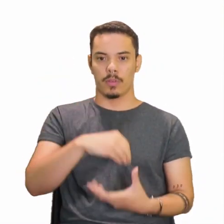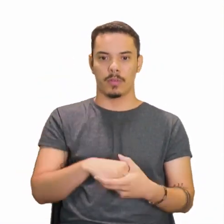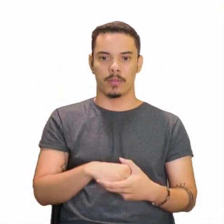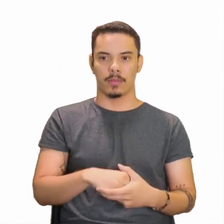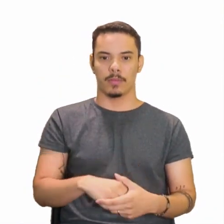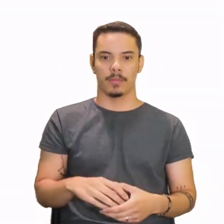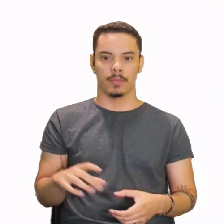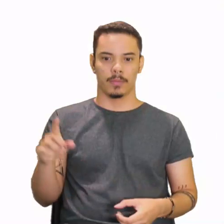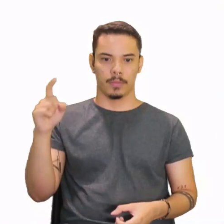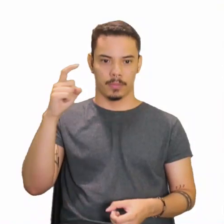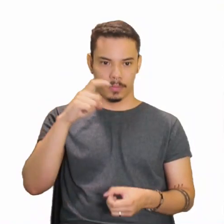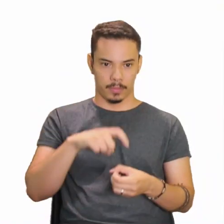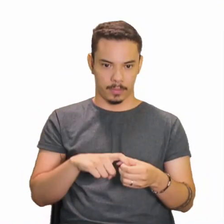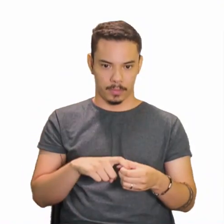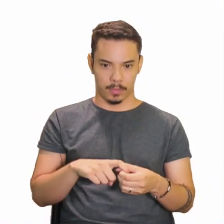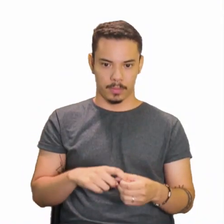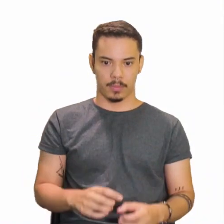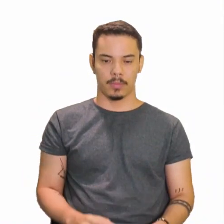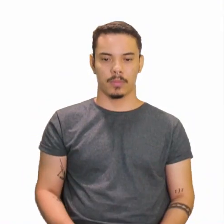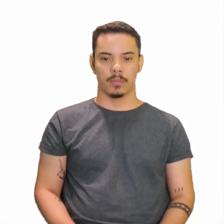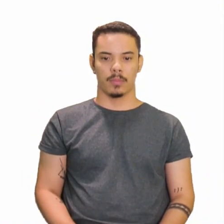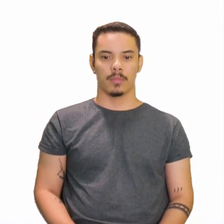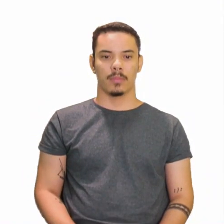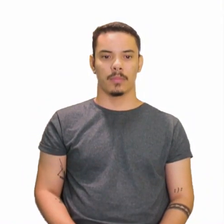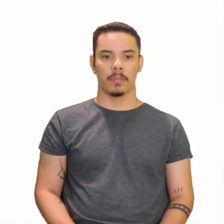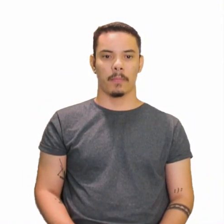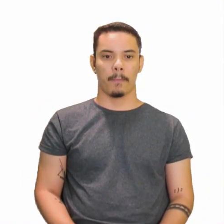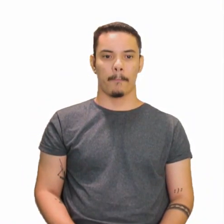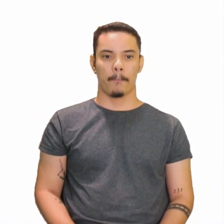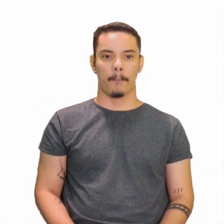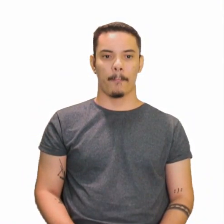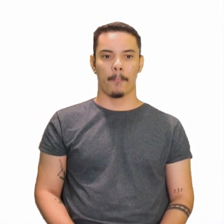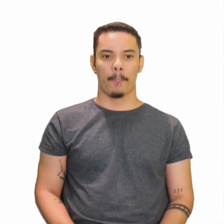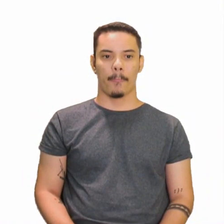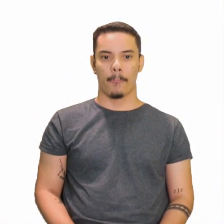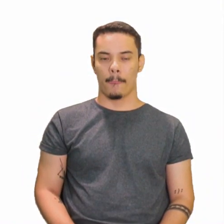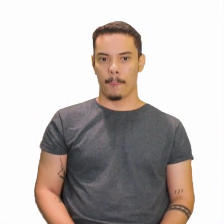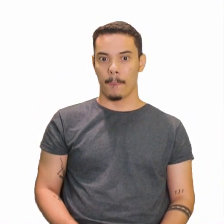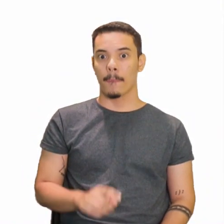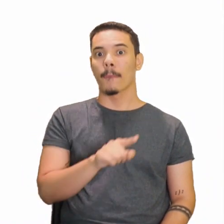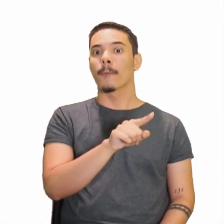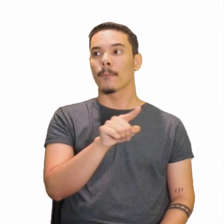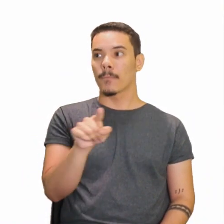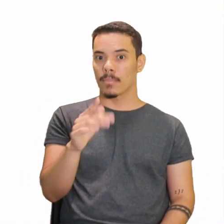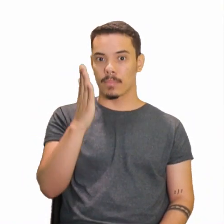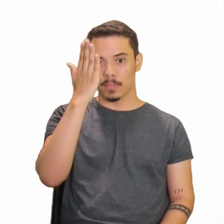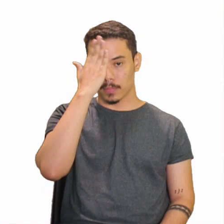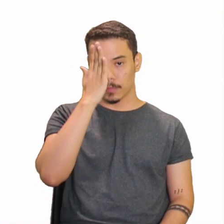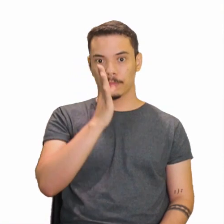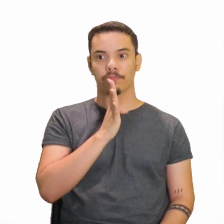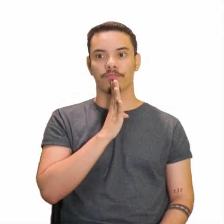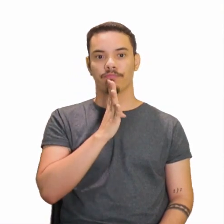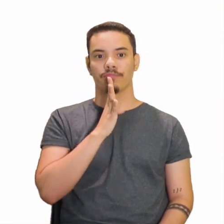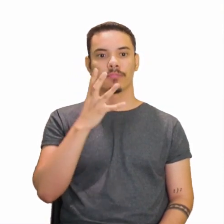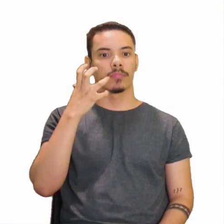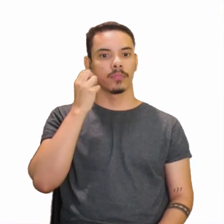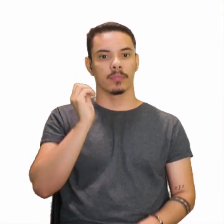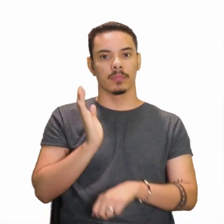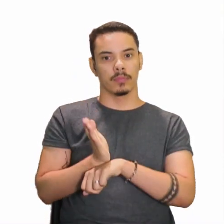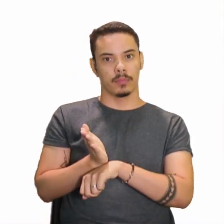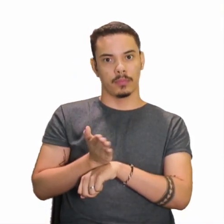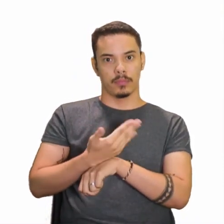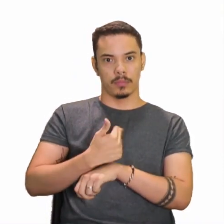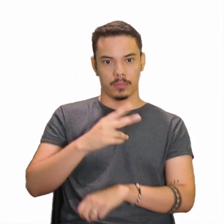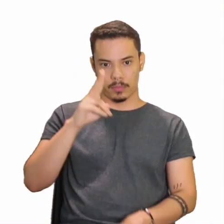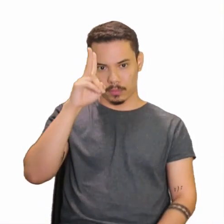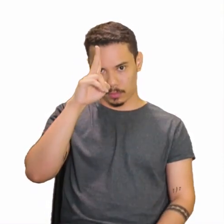Vamos voltar aqui à tira? Preste atenção, amadinhos. Você já tem um conhecimento prévio da história